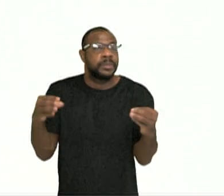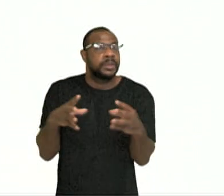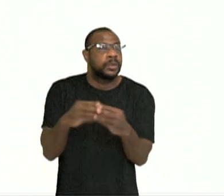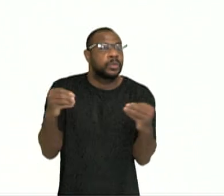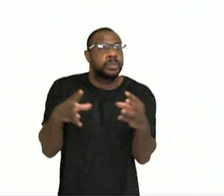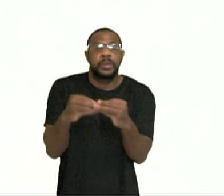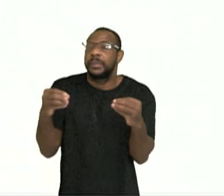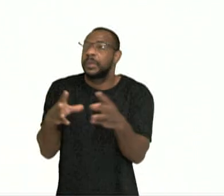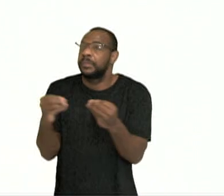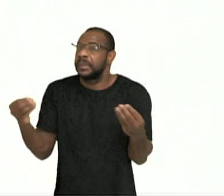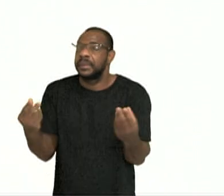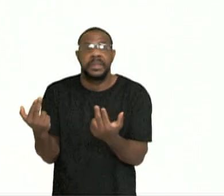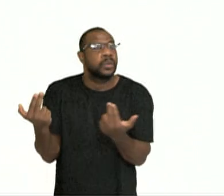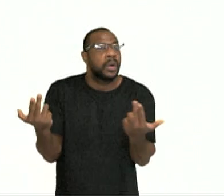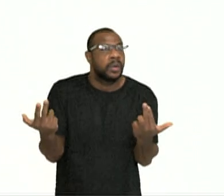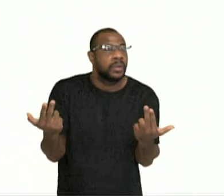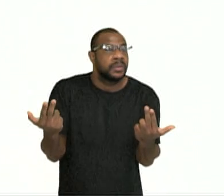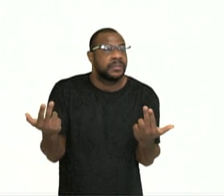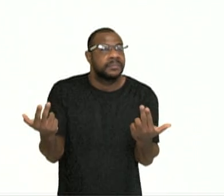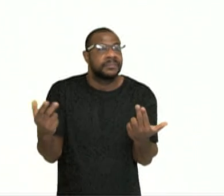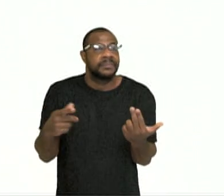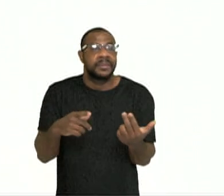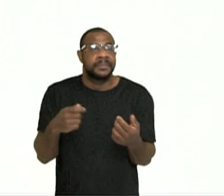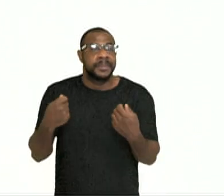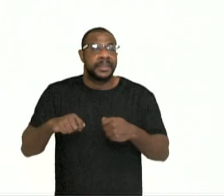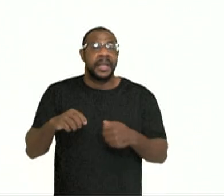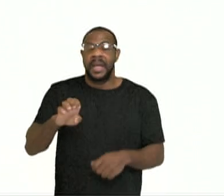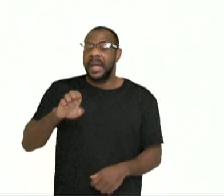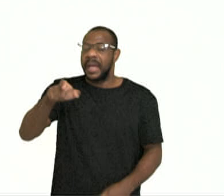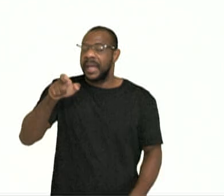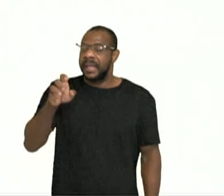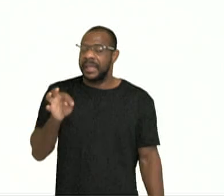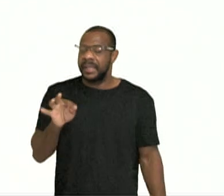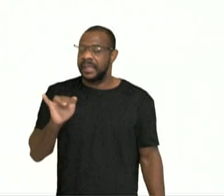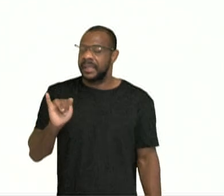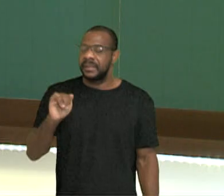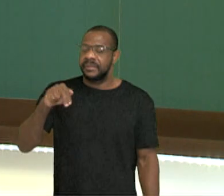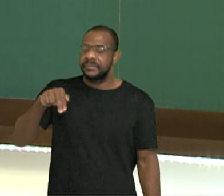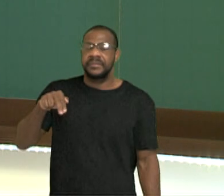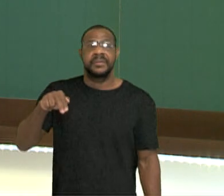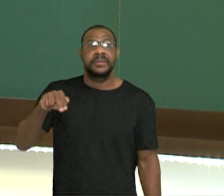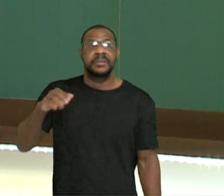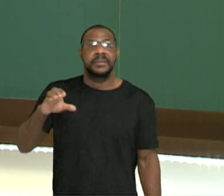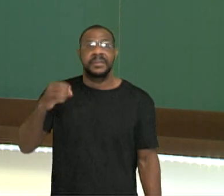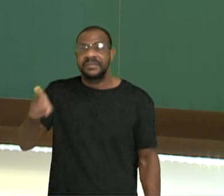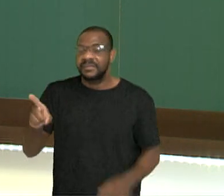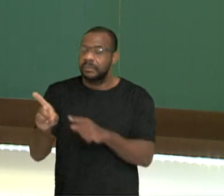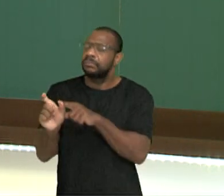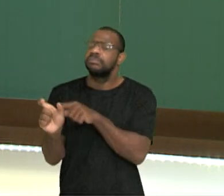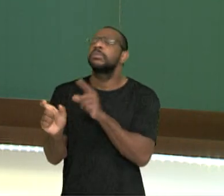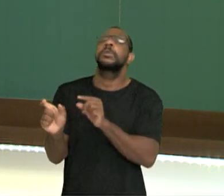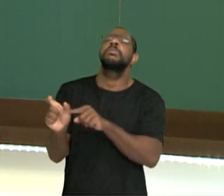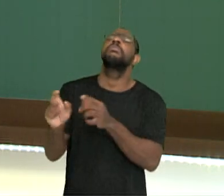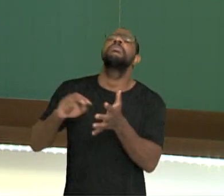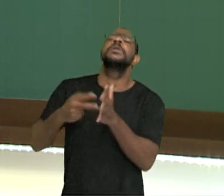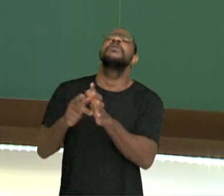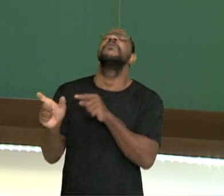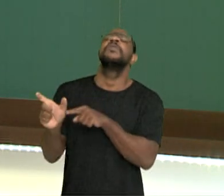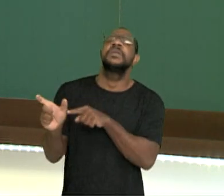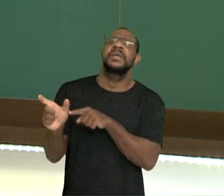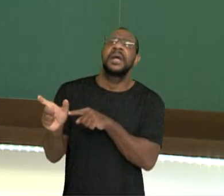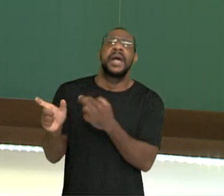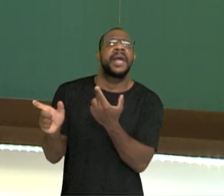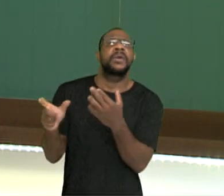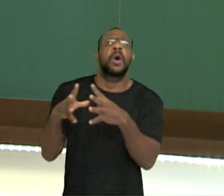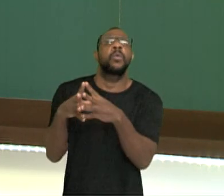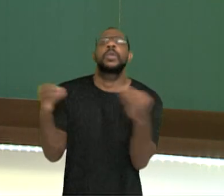aquela espécie. Então, nós temos que cuidar muito, né? Eu digo nós enquanto população, né? Não nós individualmente, nós